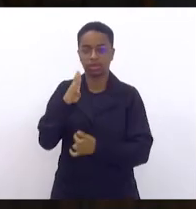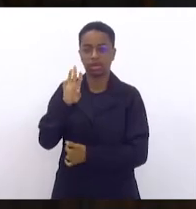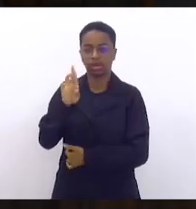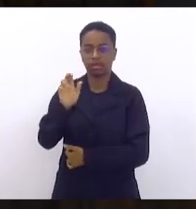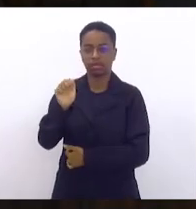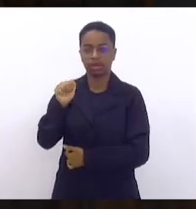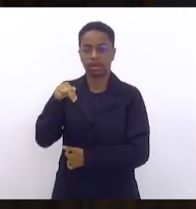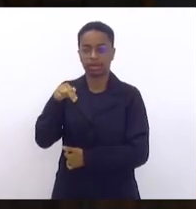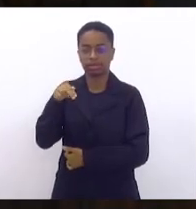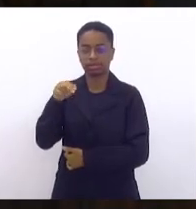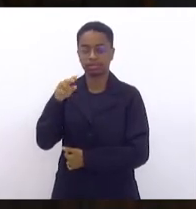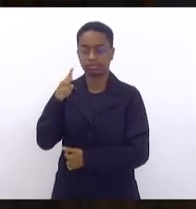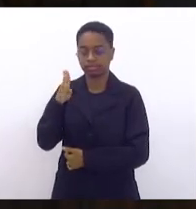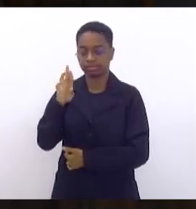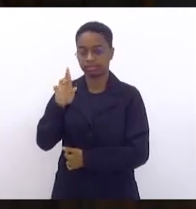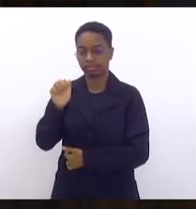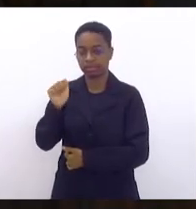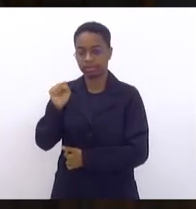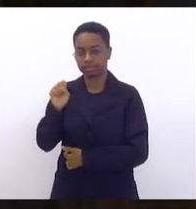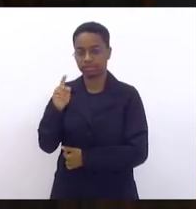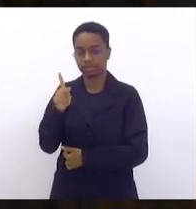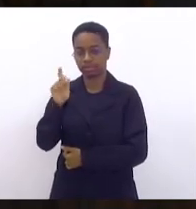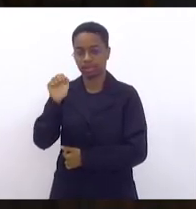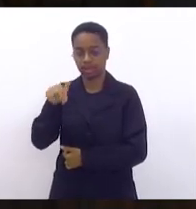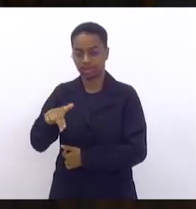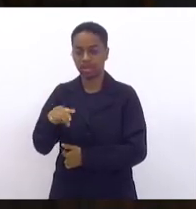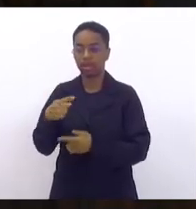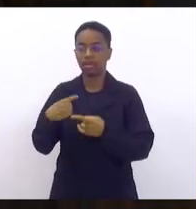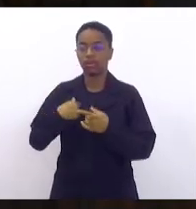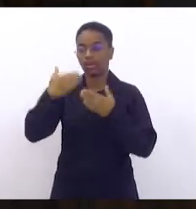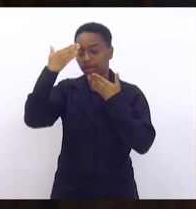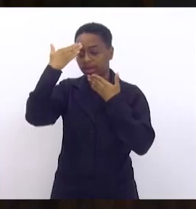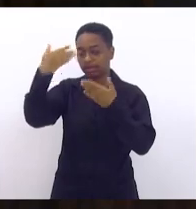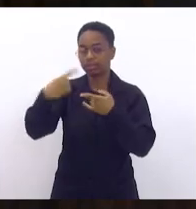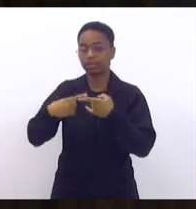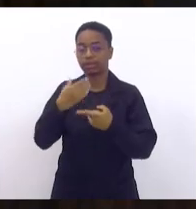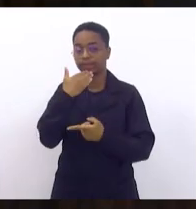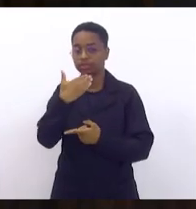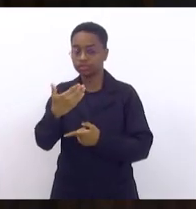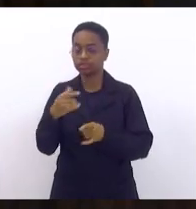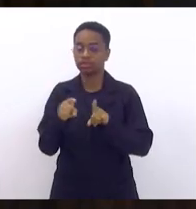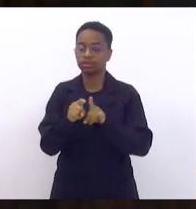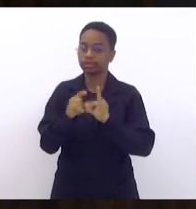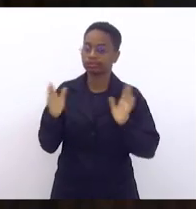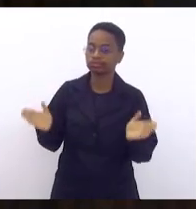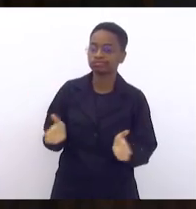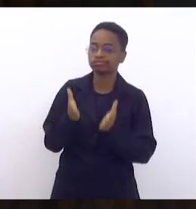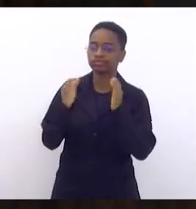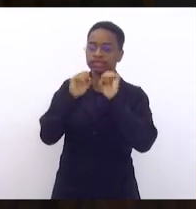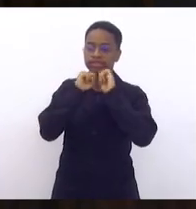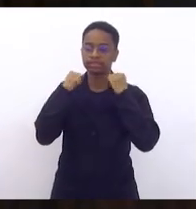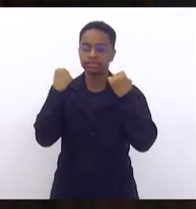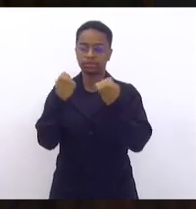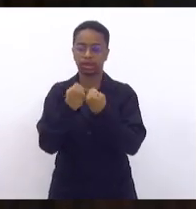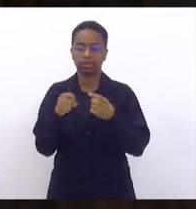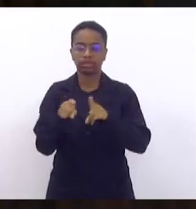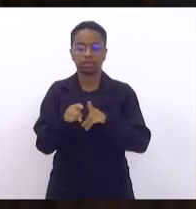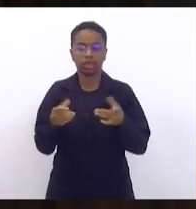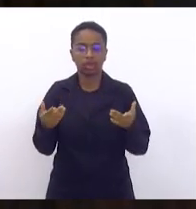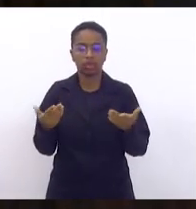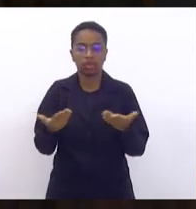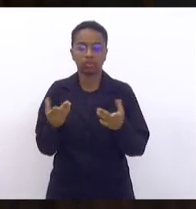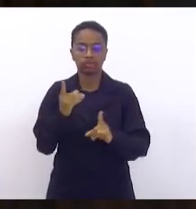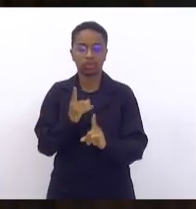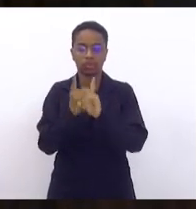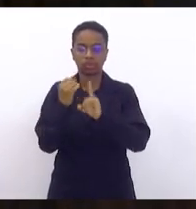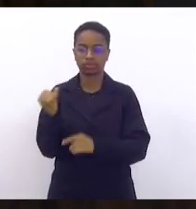muito é o pedido da solicitação de fazer de promover Esse seminário esse encontro aqui importantíssimo